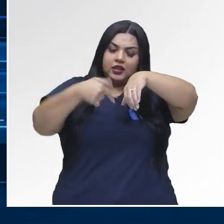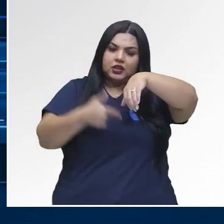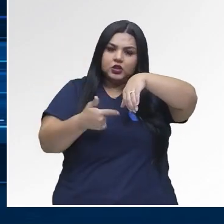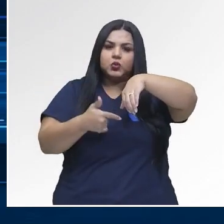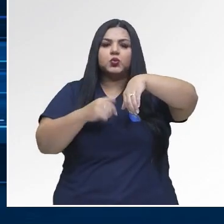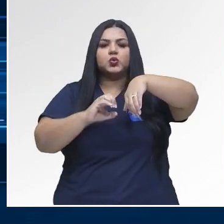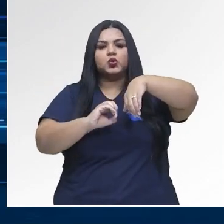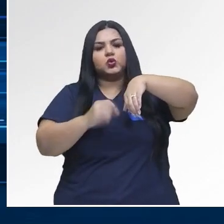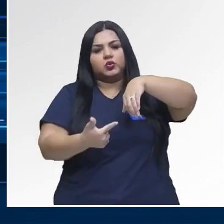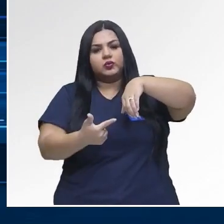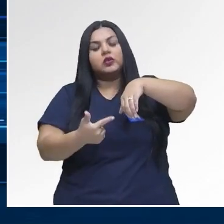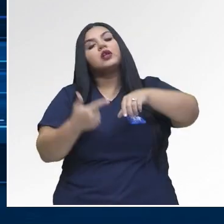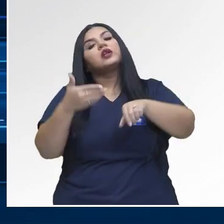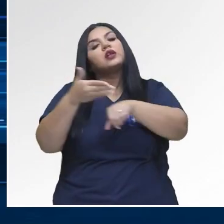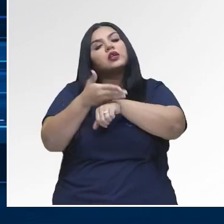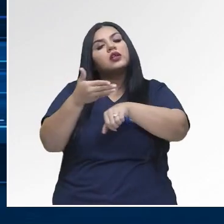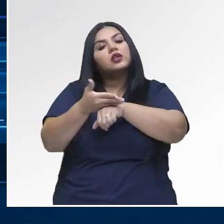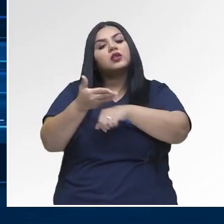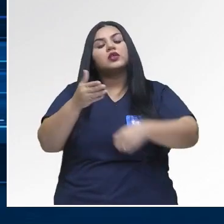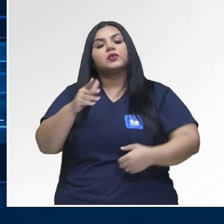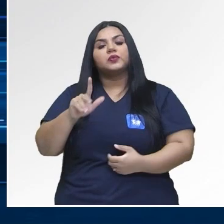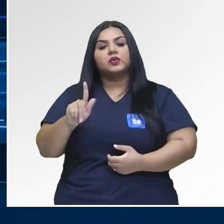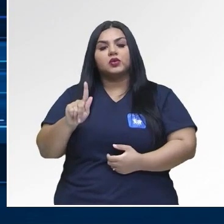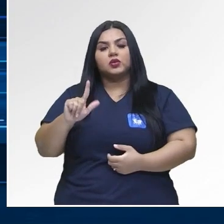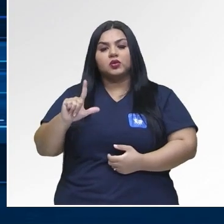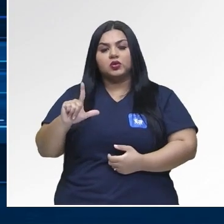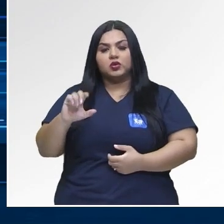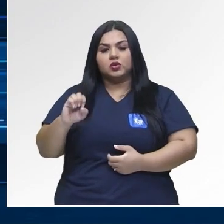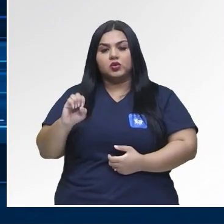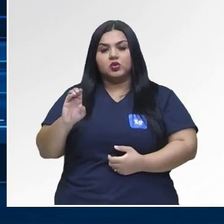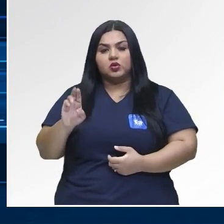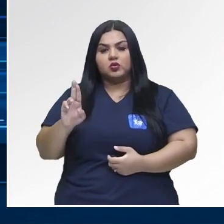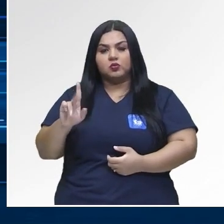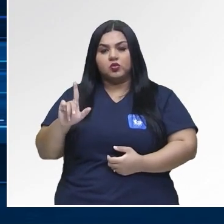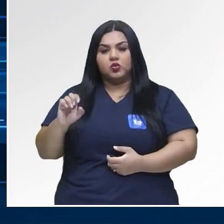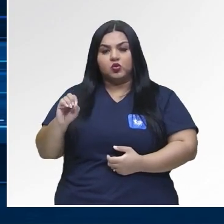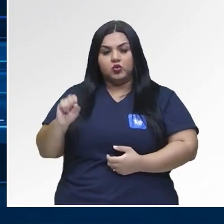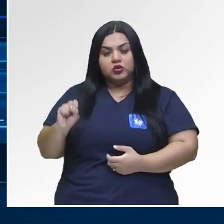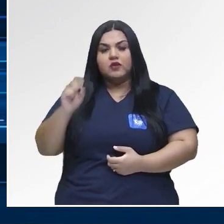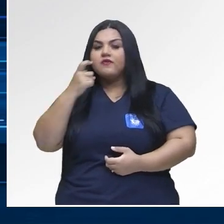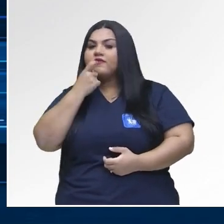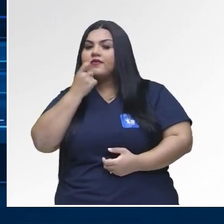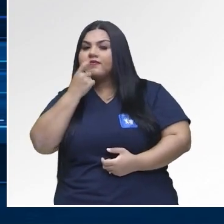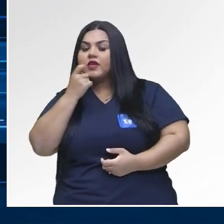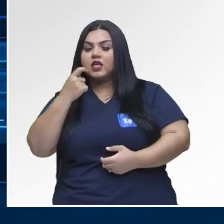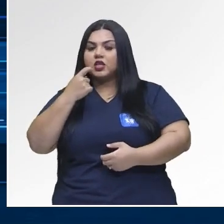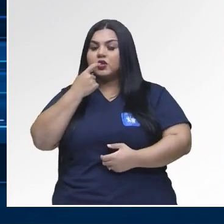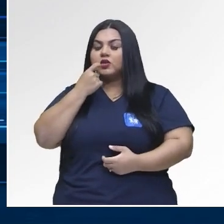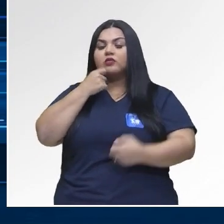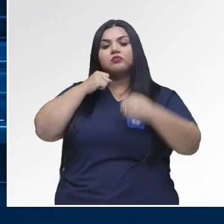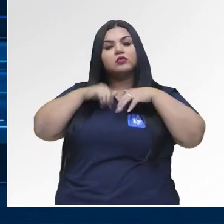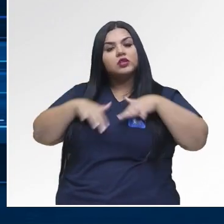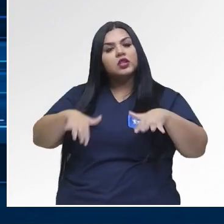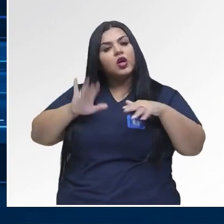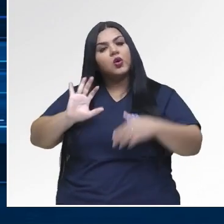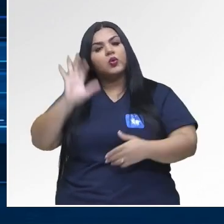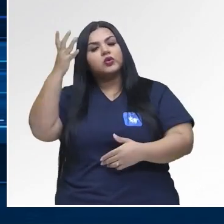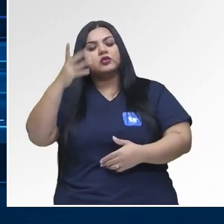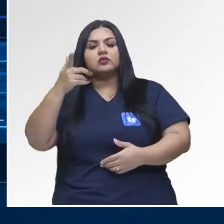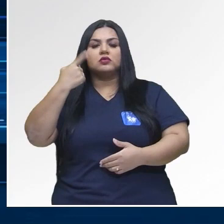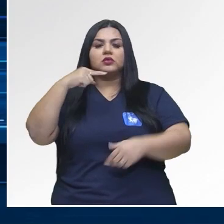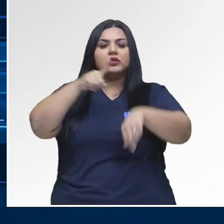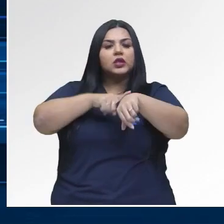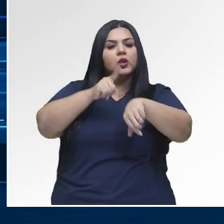das hemácias, que são os glóbulos vermelhos do nosso sangue, ok? Então, basicamente é isso que acontece na nossa